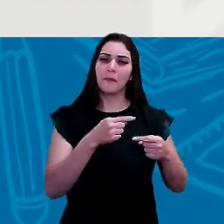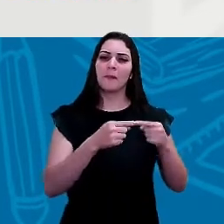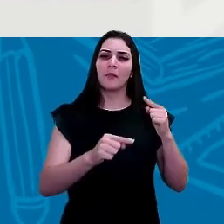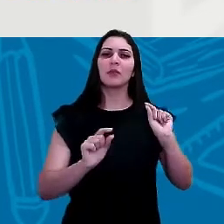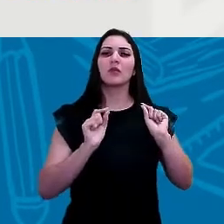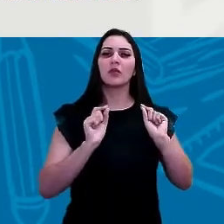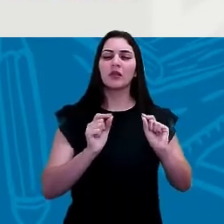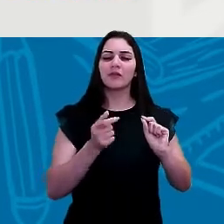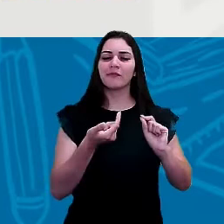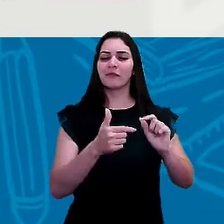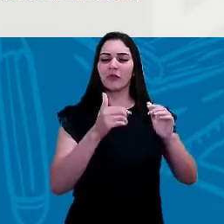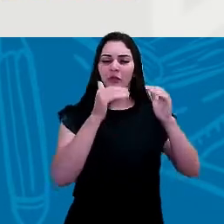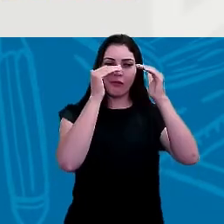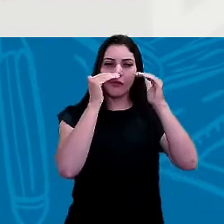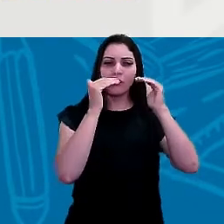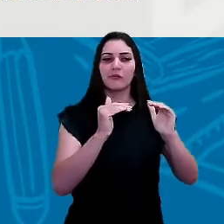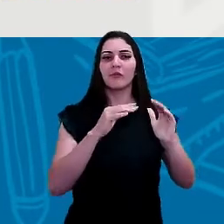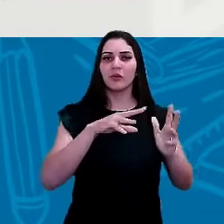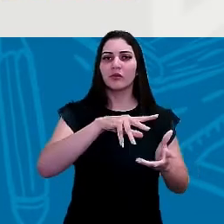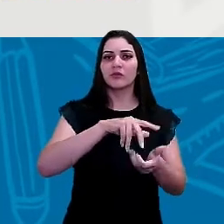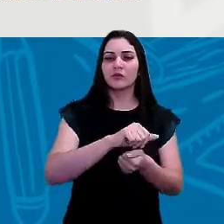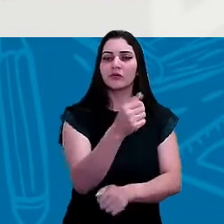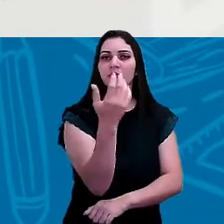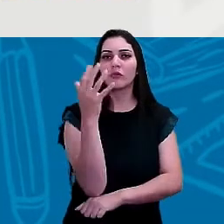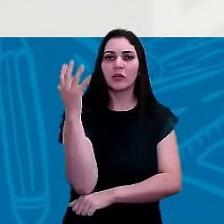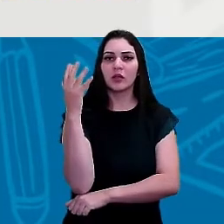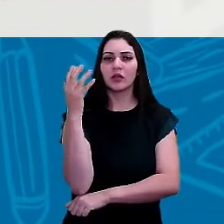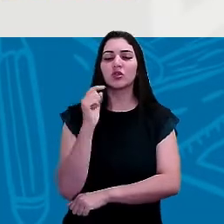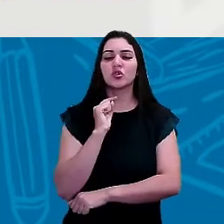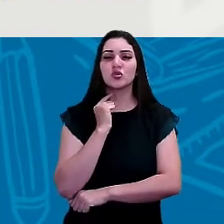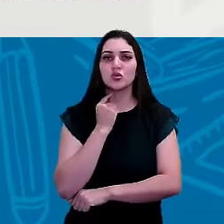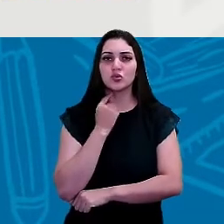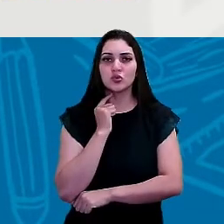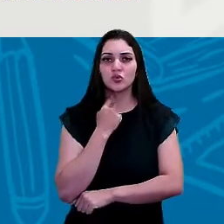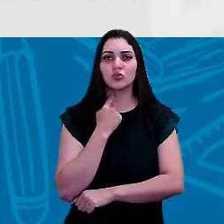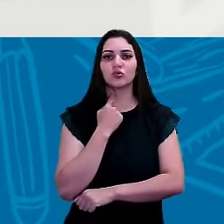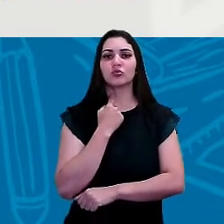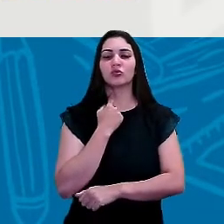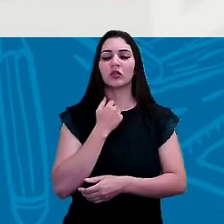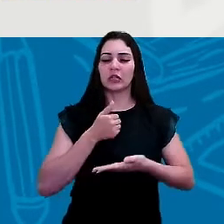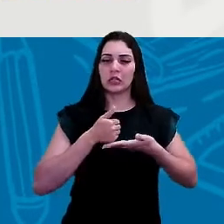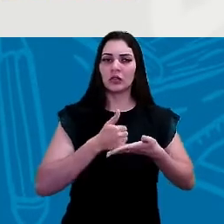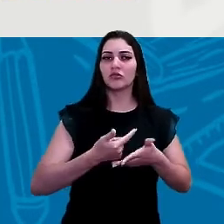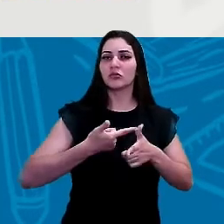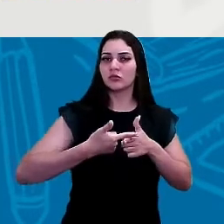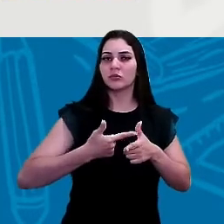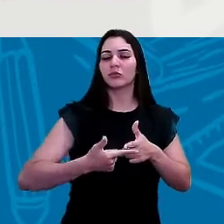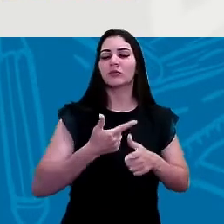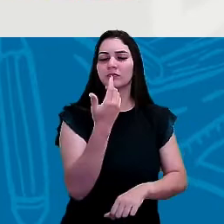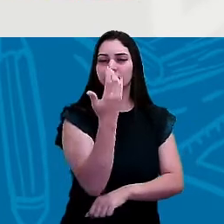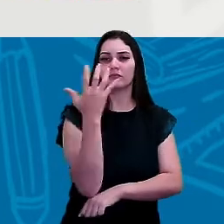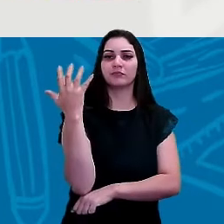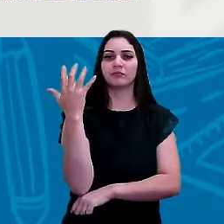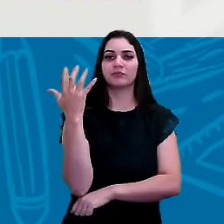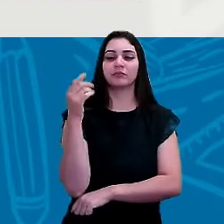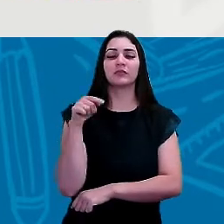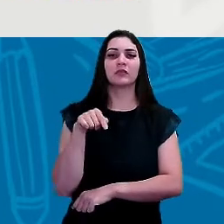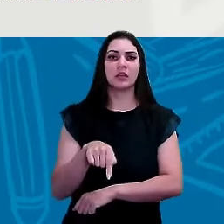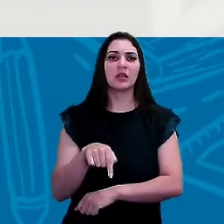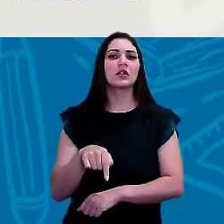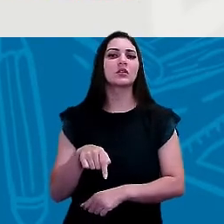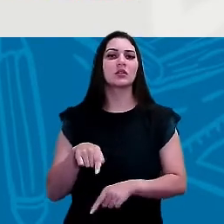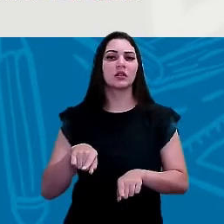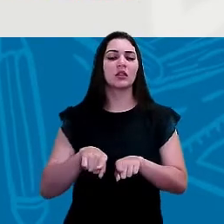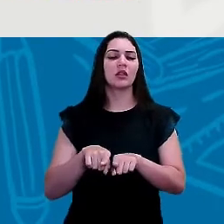quem polui, quem causa esses impactos ambientais, né? Então, essa ineficácia também